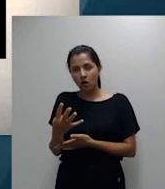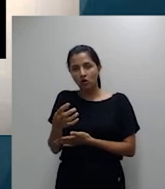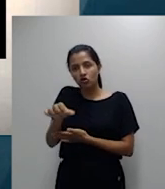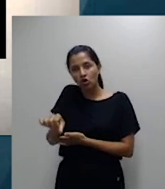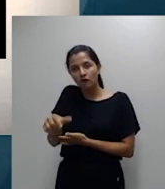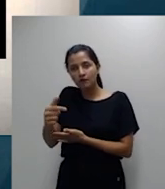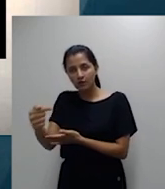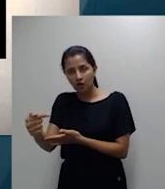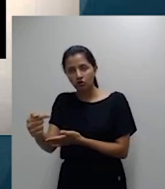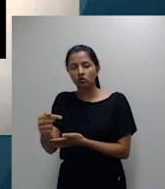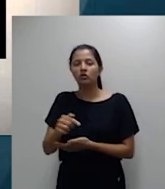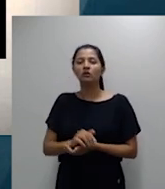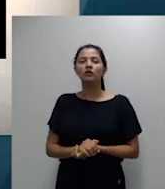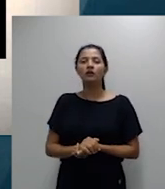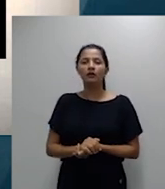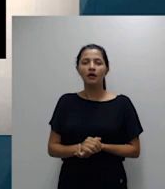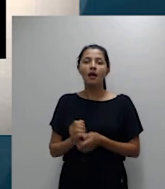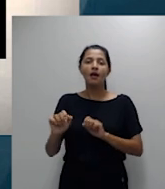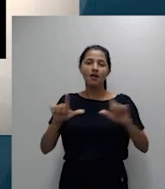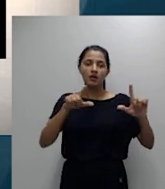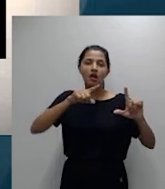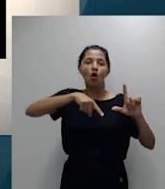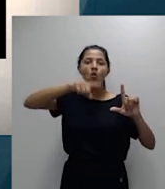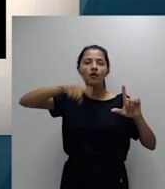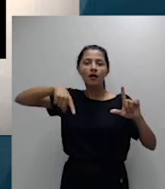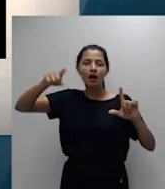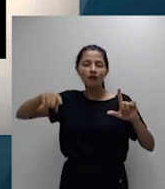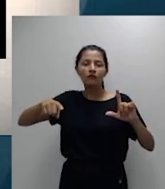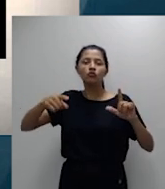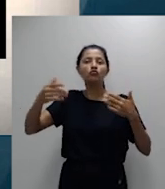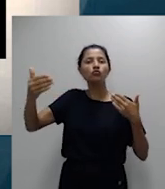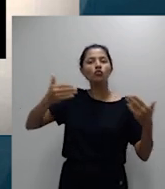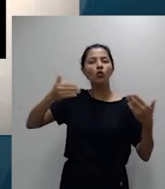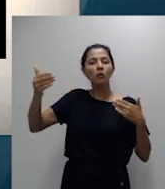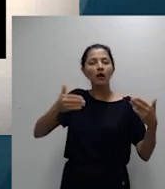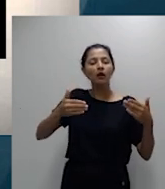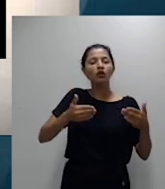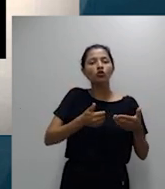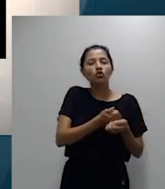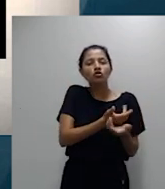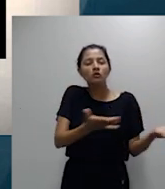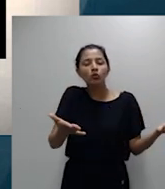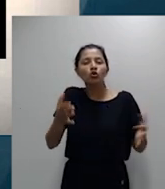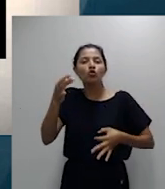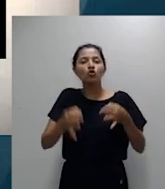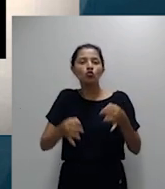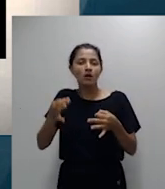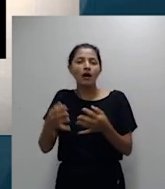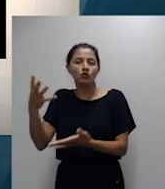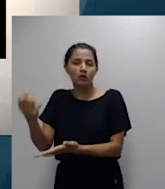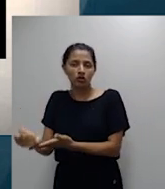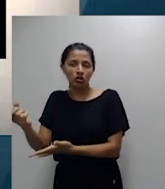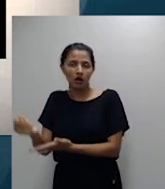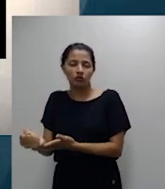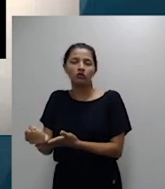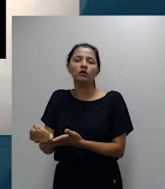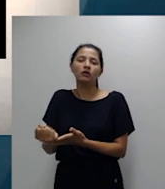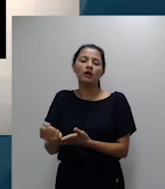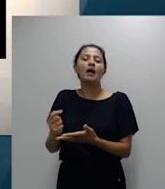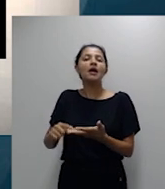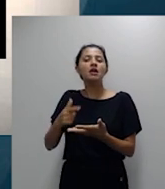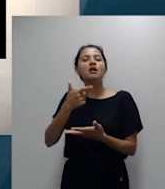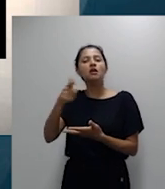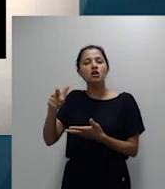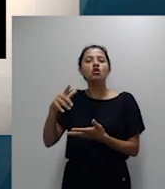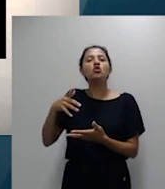1497 que eu gráfico comparando os distribuídos e julgados e baixados e os lugares